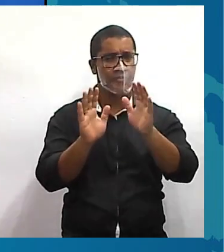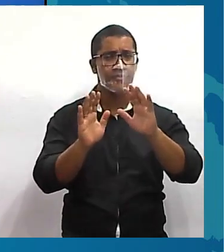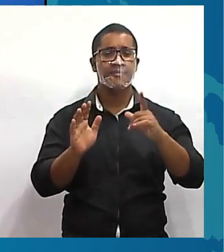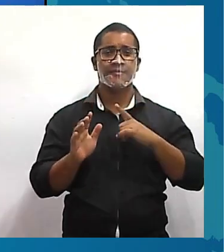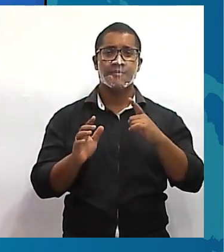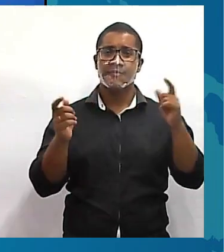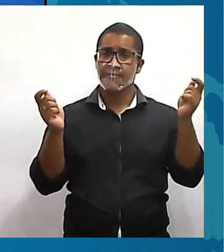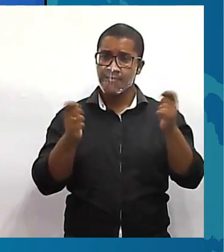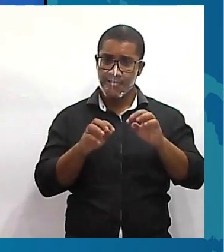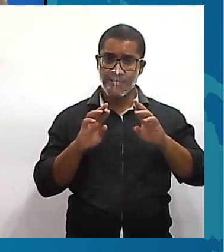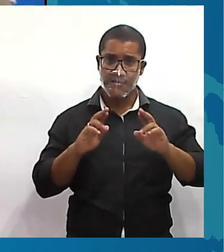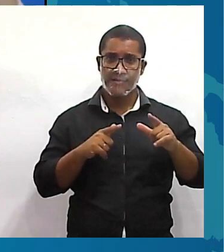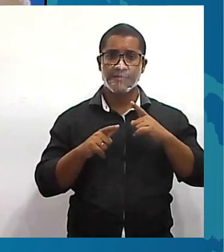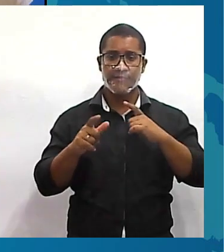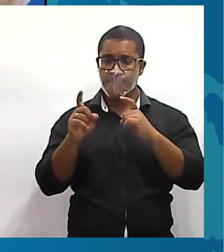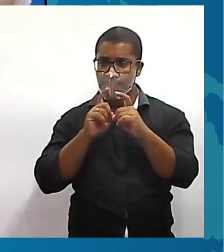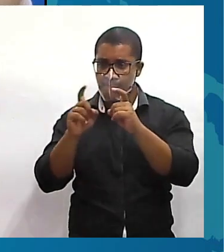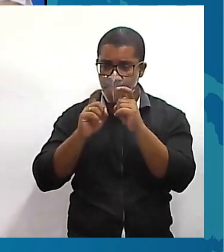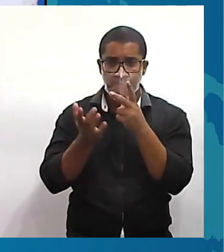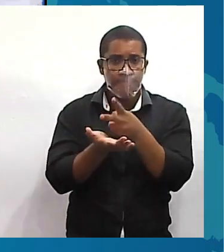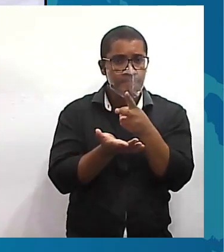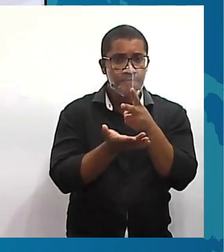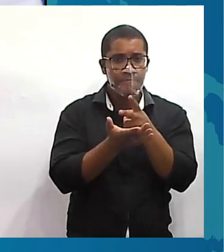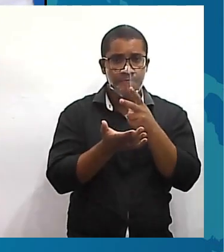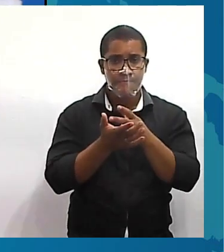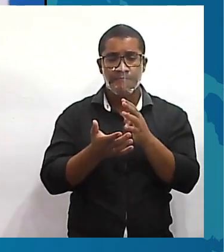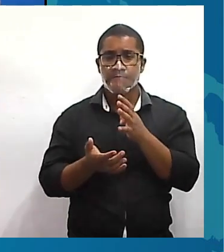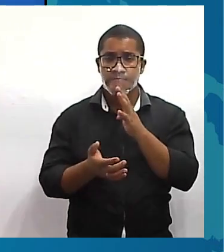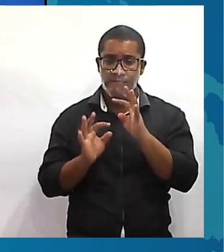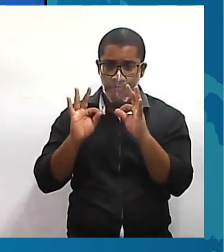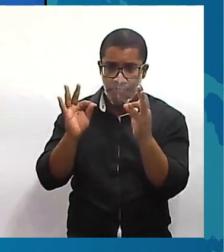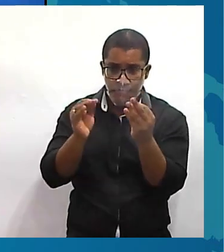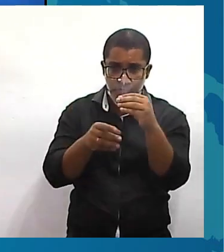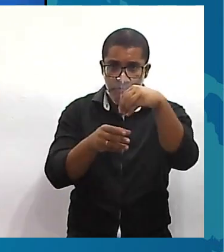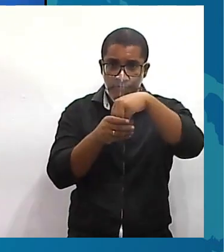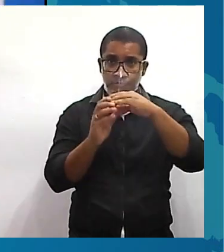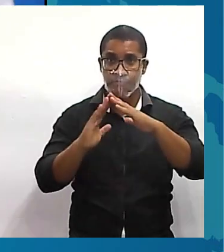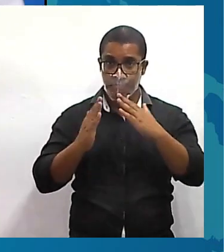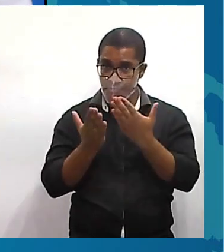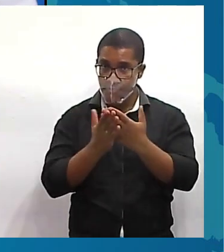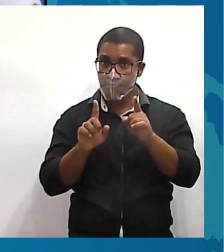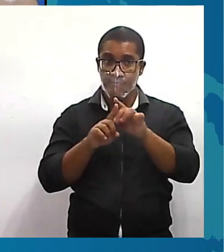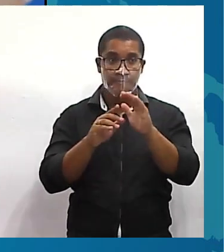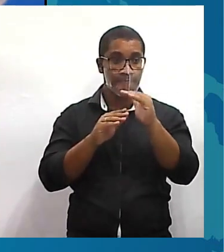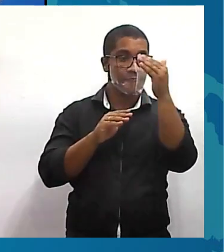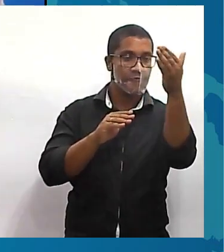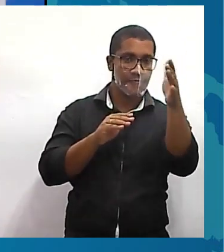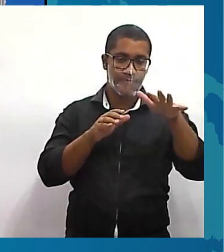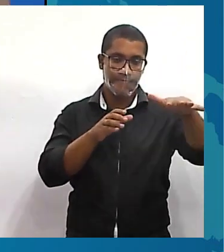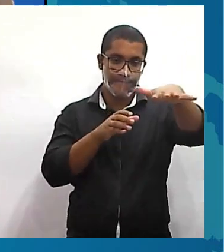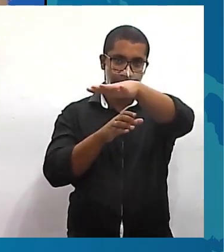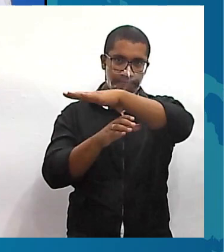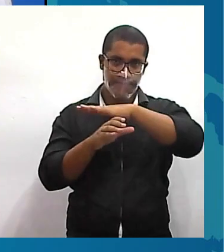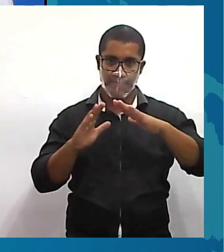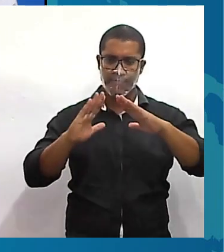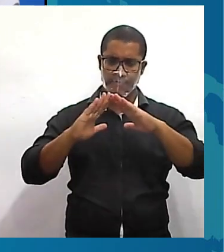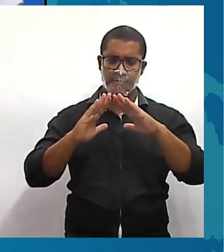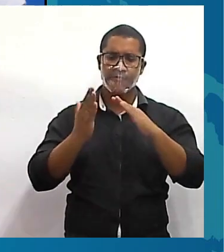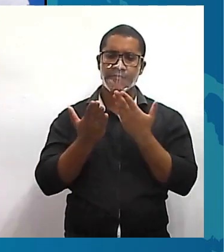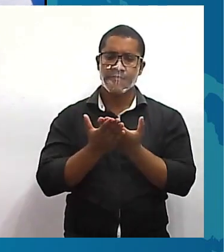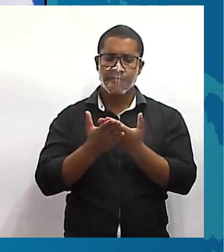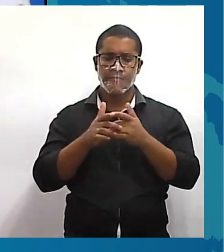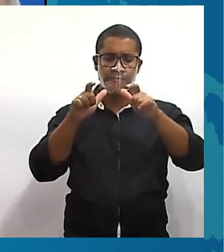esse diálogo constante, esse conhecimento da comunidade interna e externa da instituição, o entorno, né, onde é que essa escola